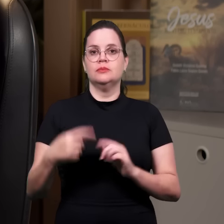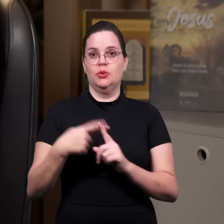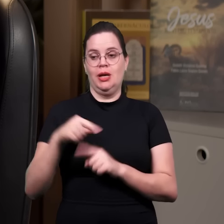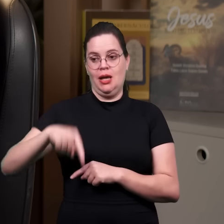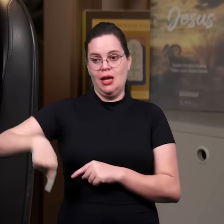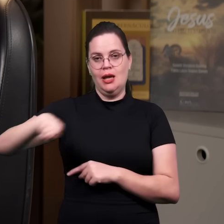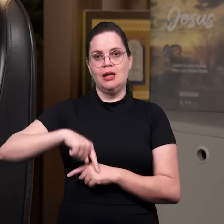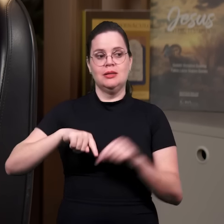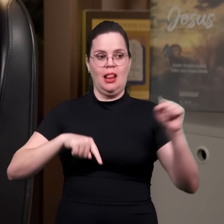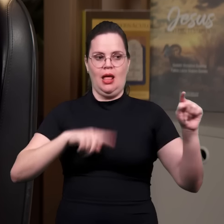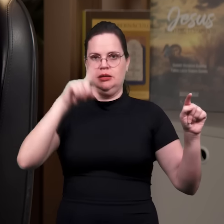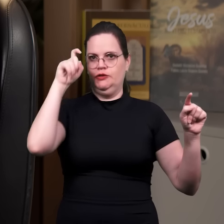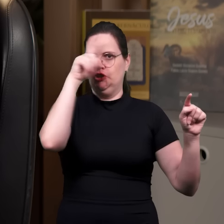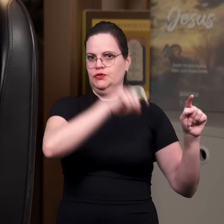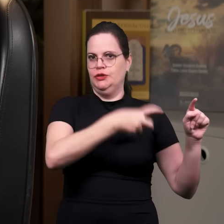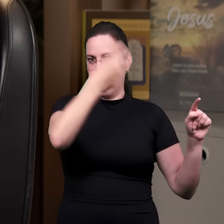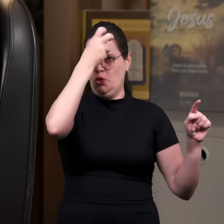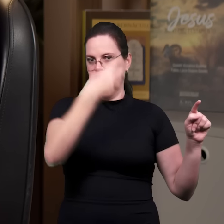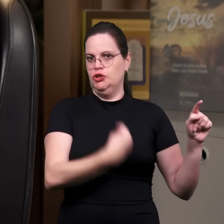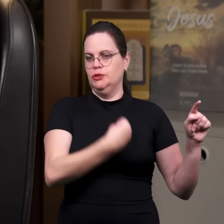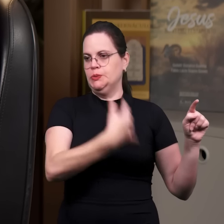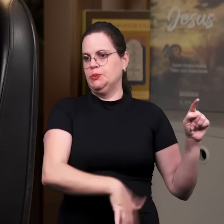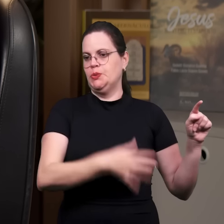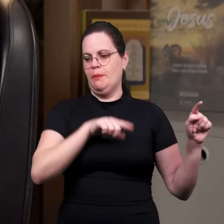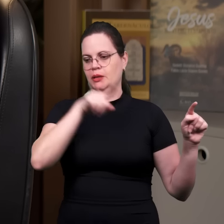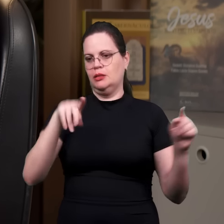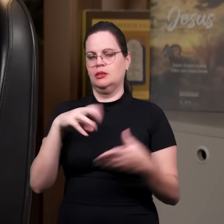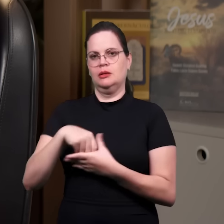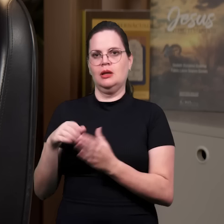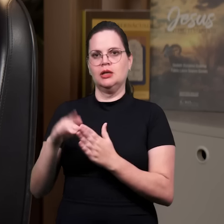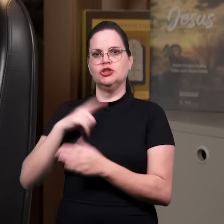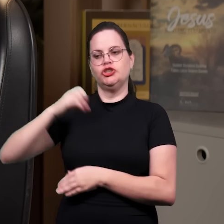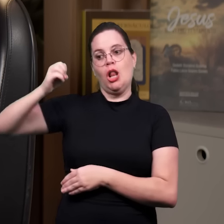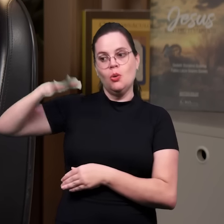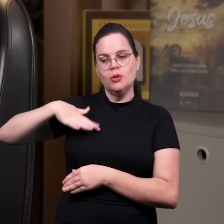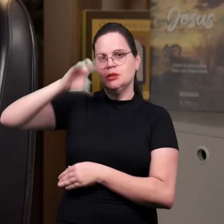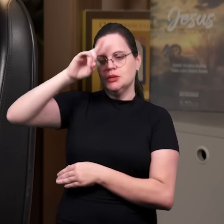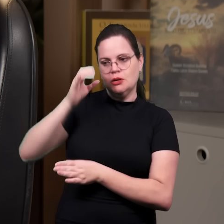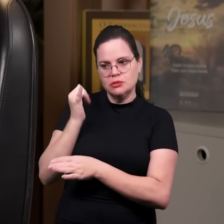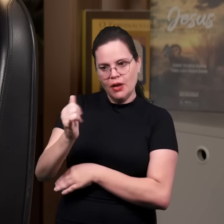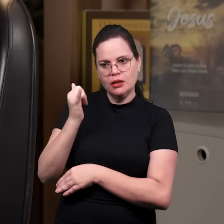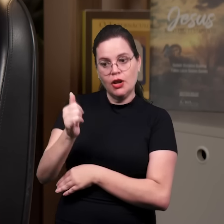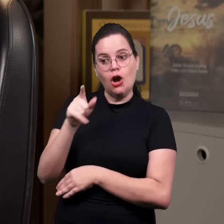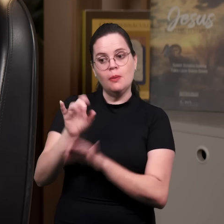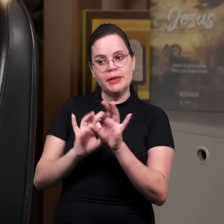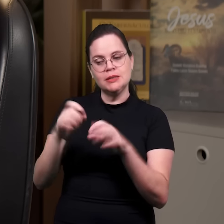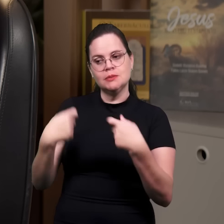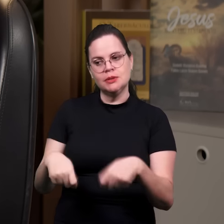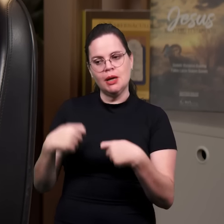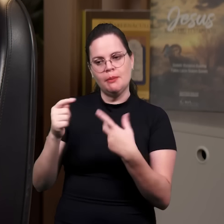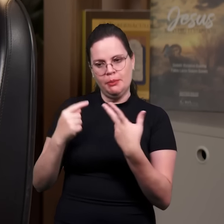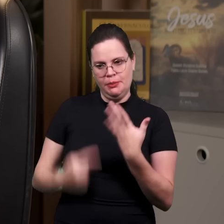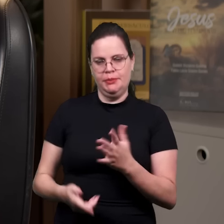momento difícil para o Egito, mas que Israel estava vivendo uma experiência com a luz, e é a situação da